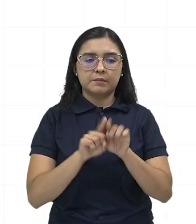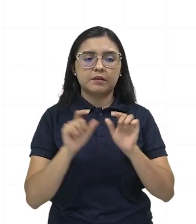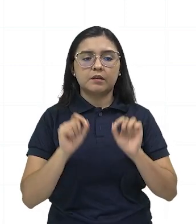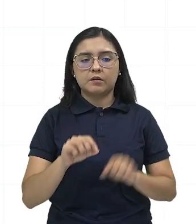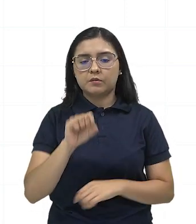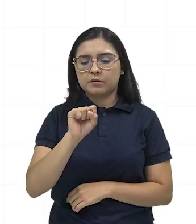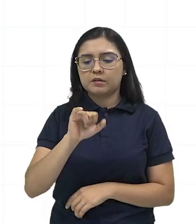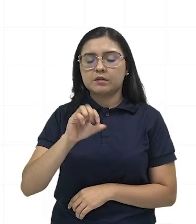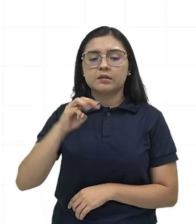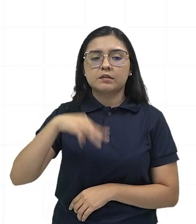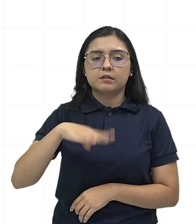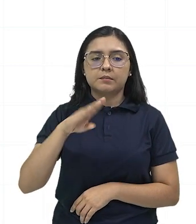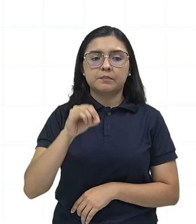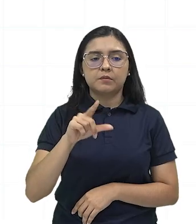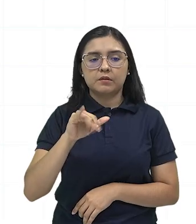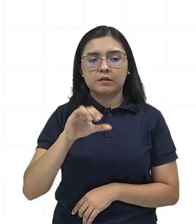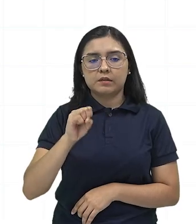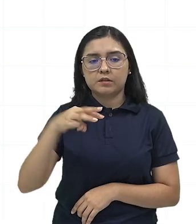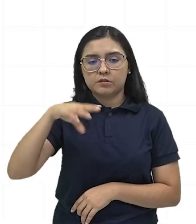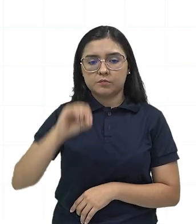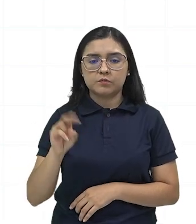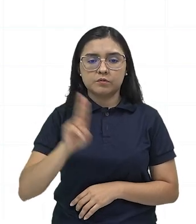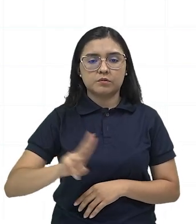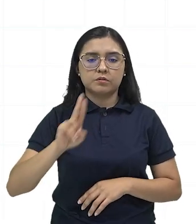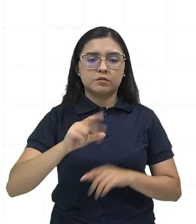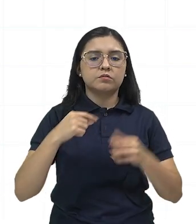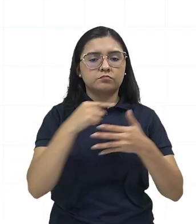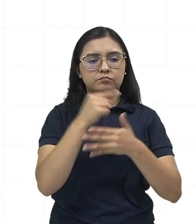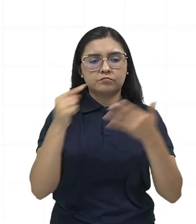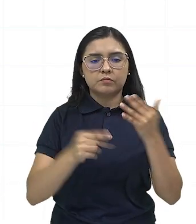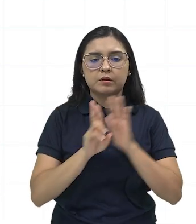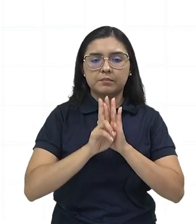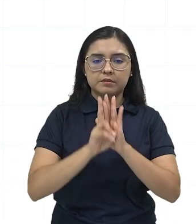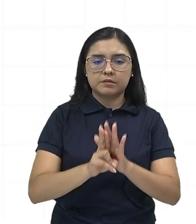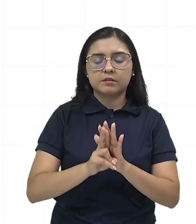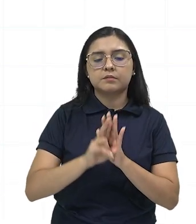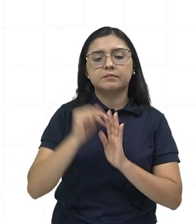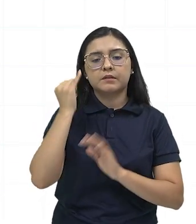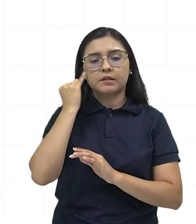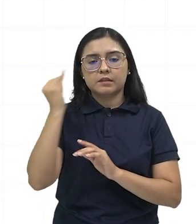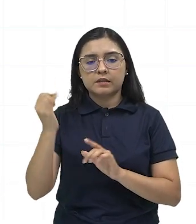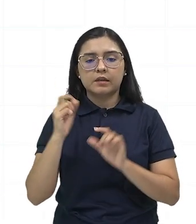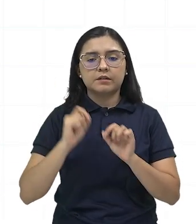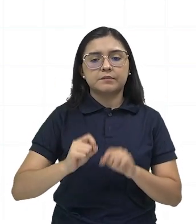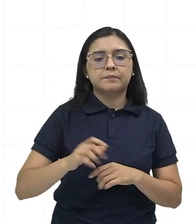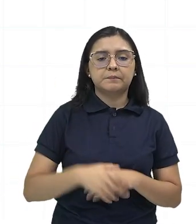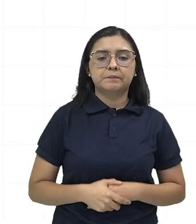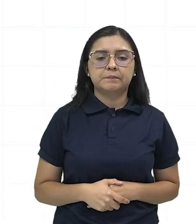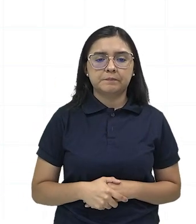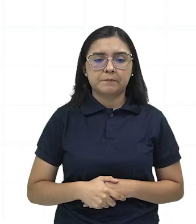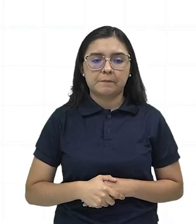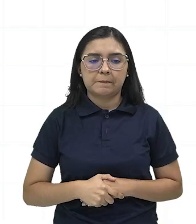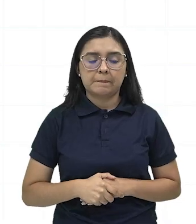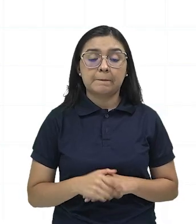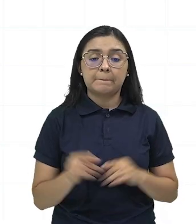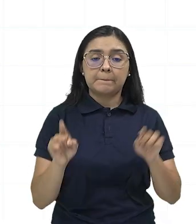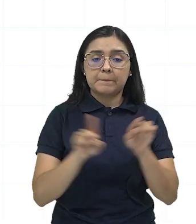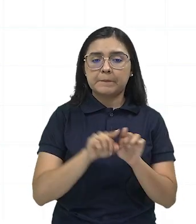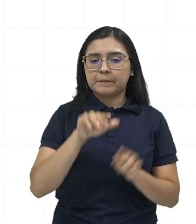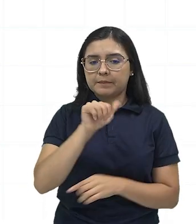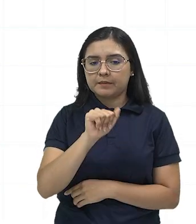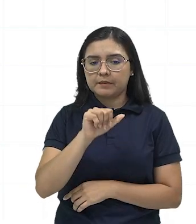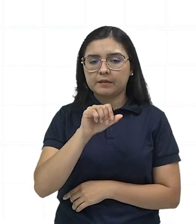o simbolismo, que é a utilização de elementos que representam ideias abstratas ou conceitos. E isso vai